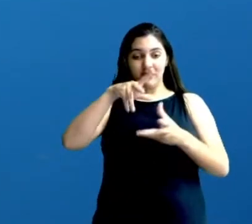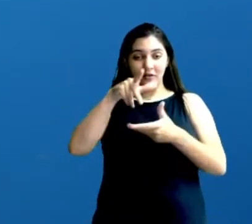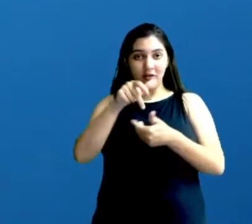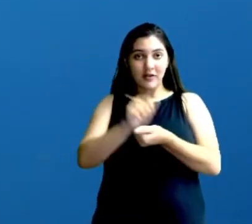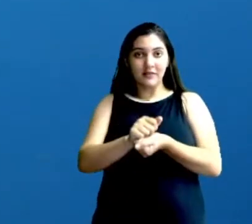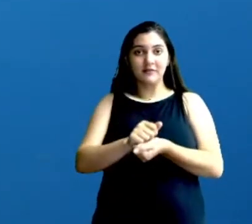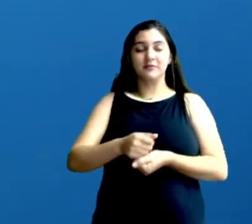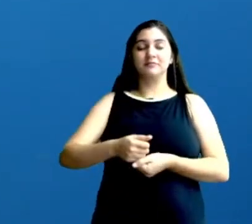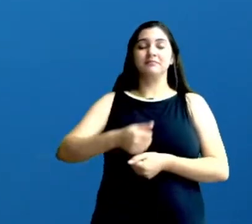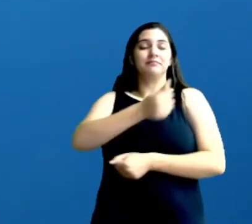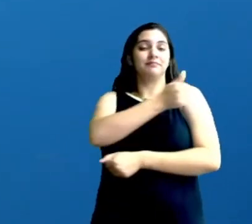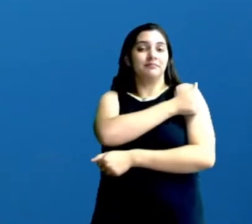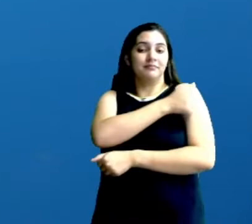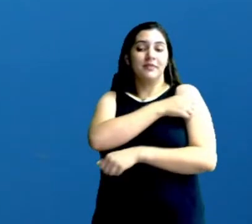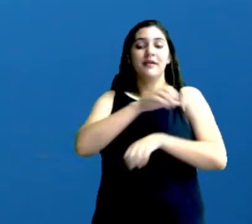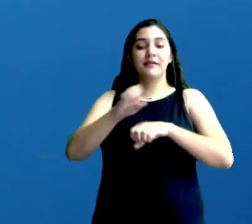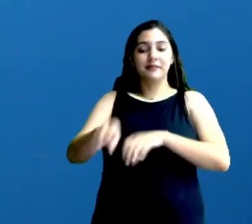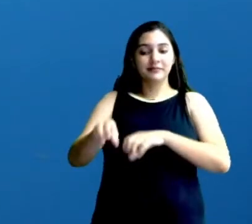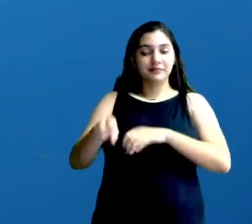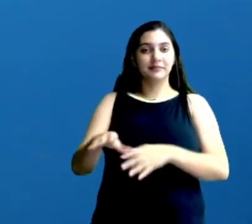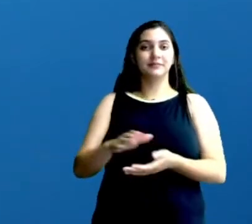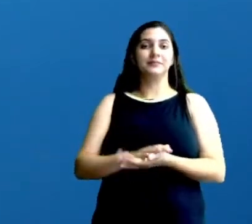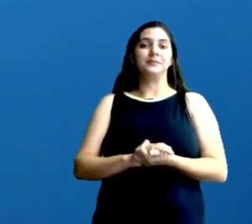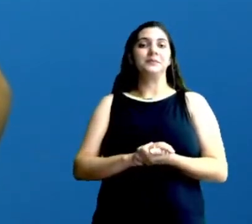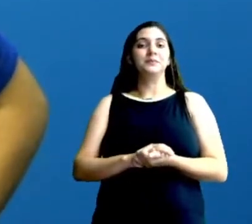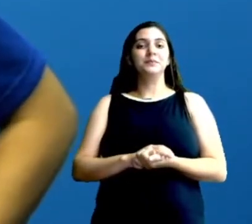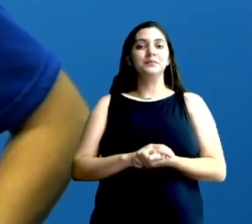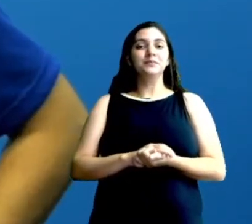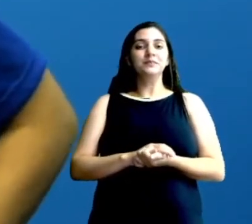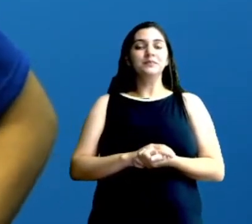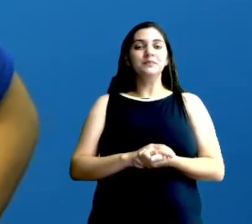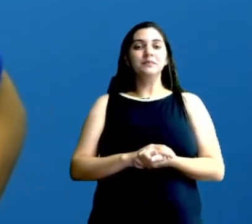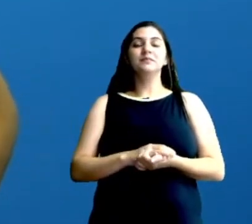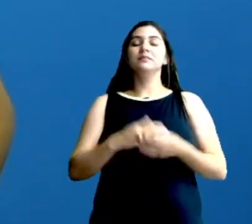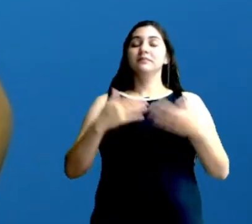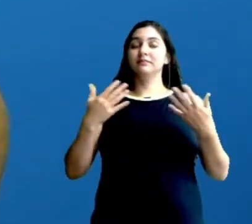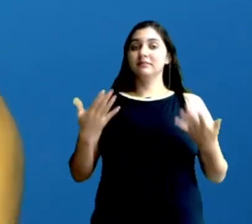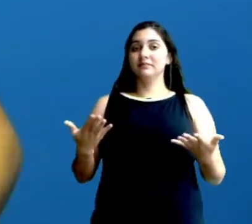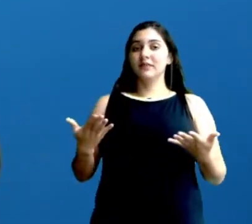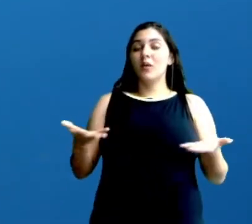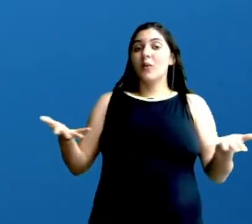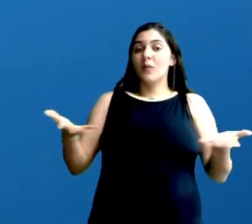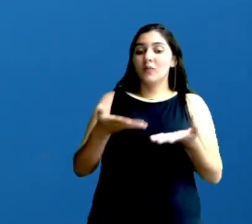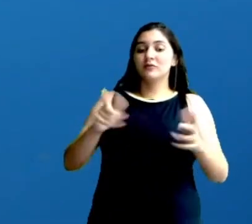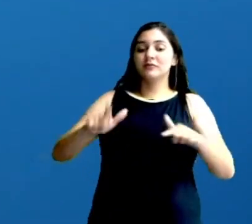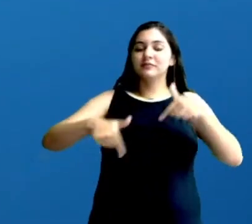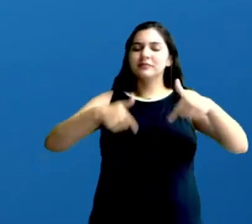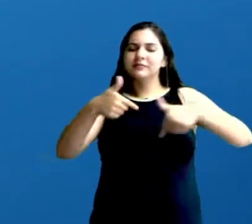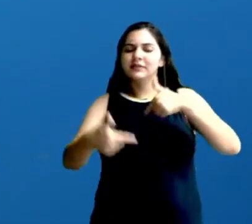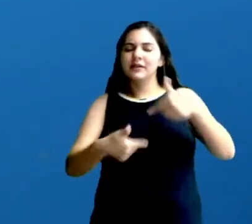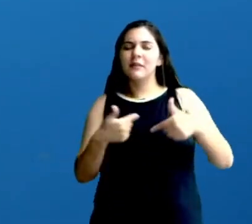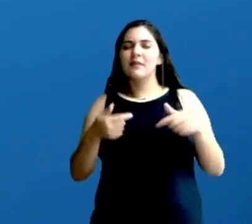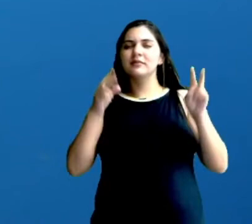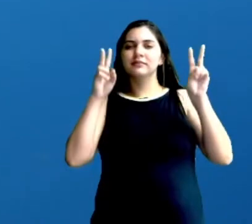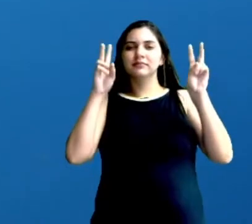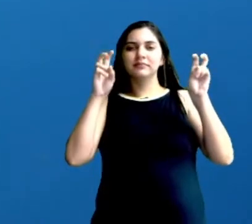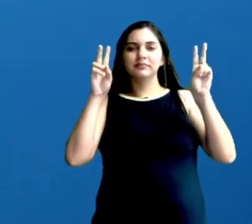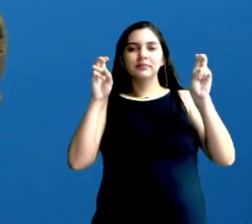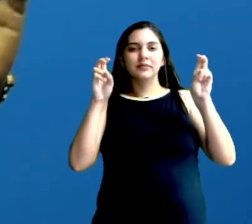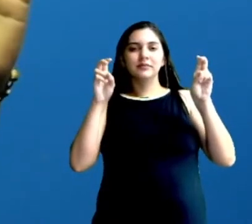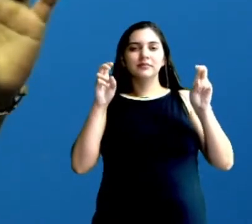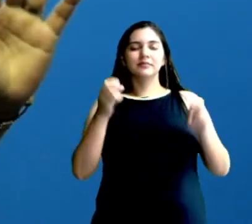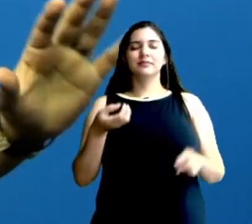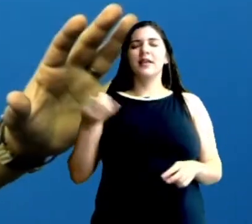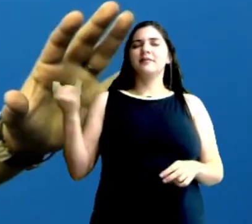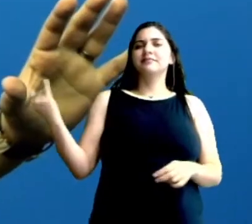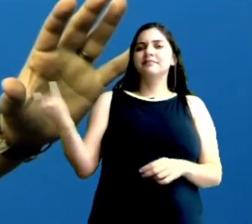do ensino fundamental. Vem comigo! Gente, hoje eu vou trabalhar com vocês um tema que é